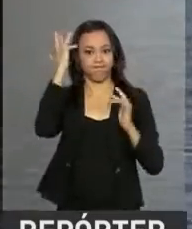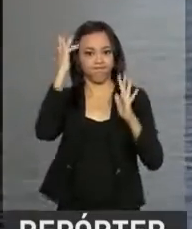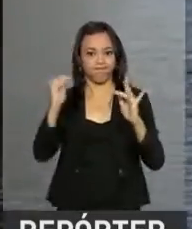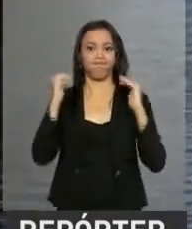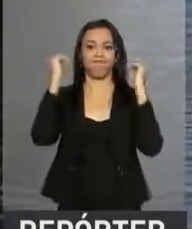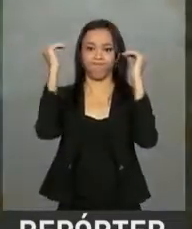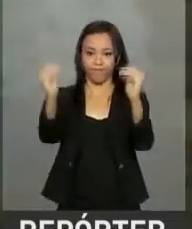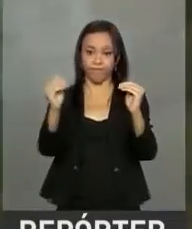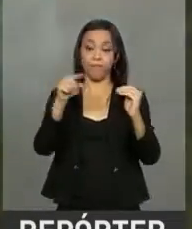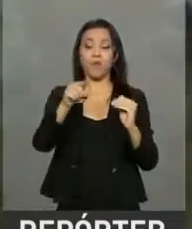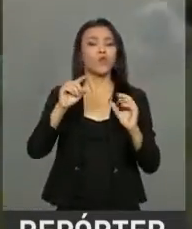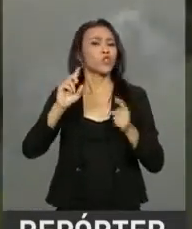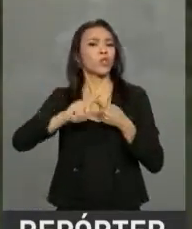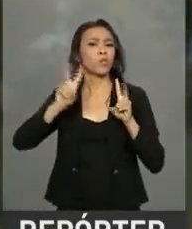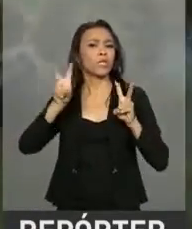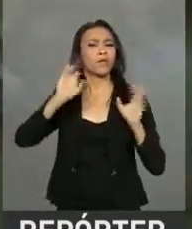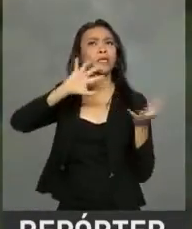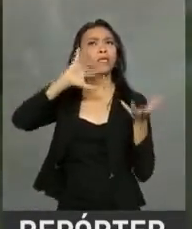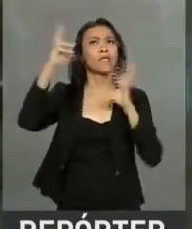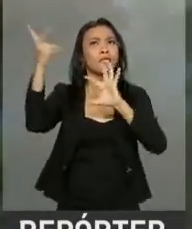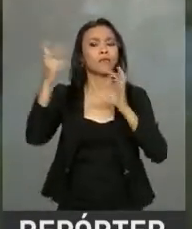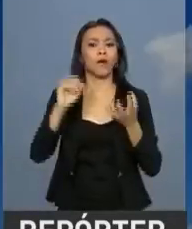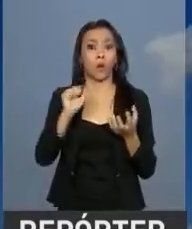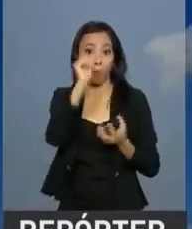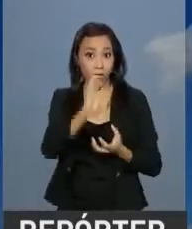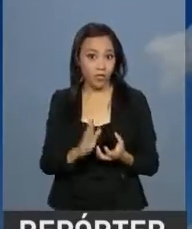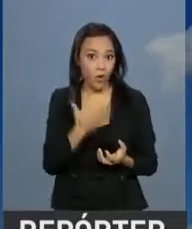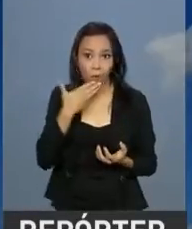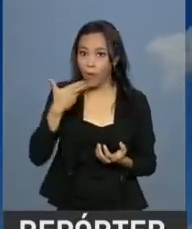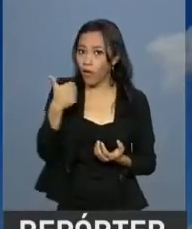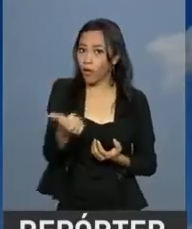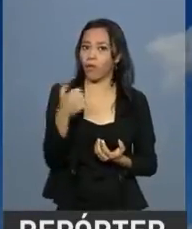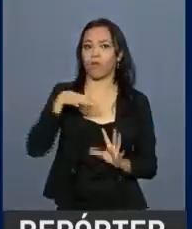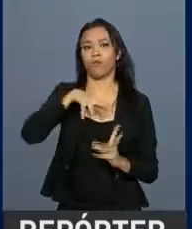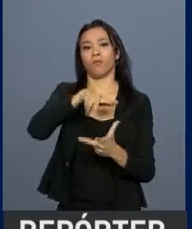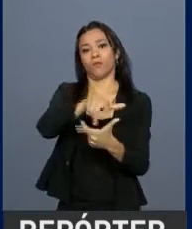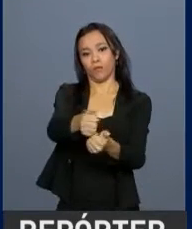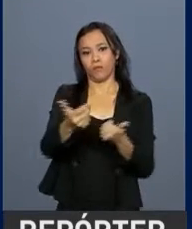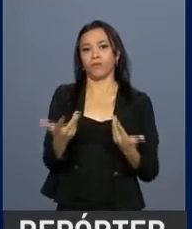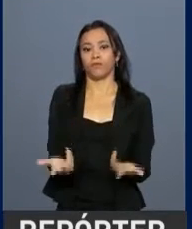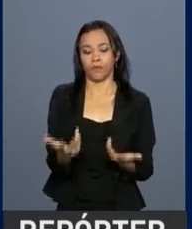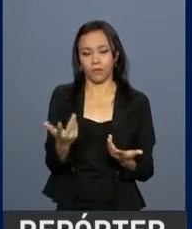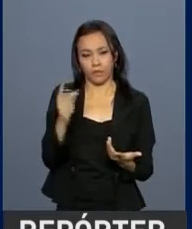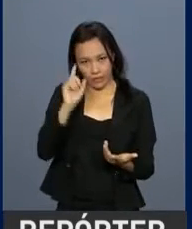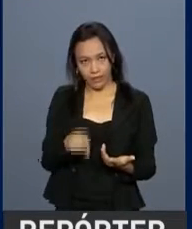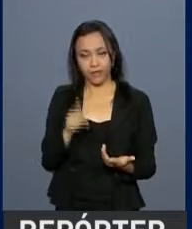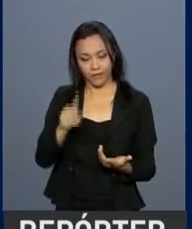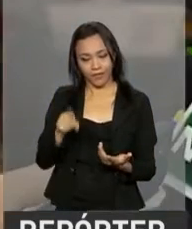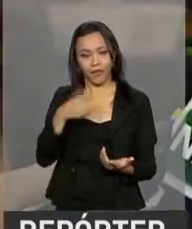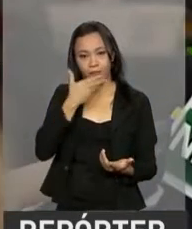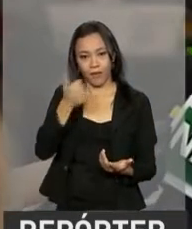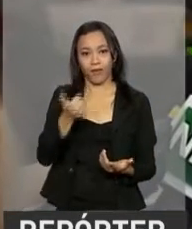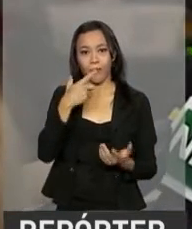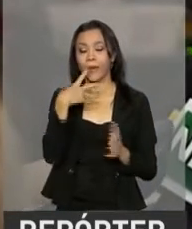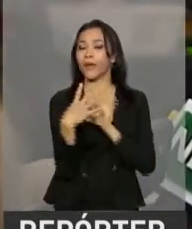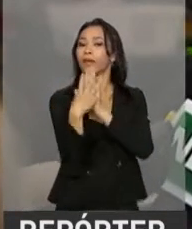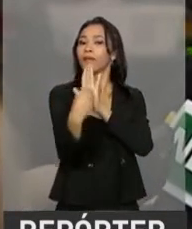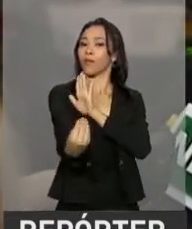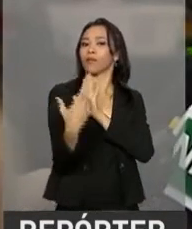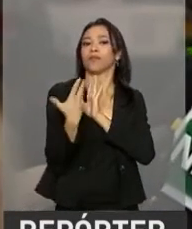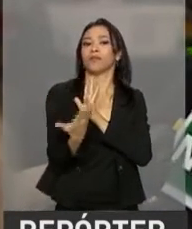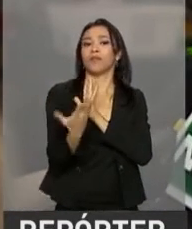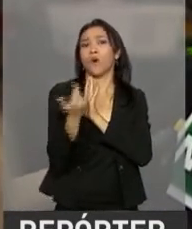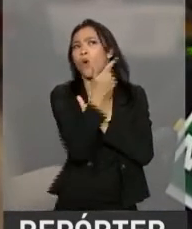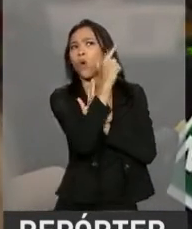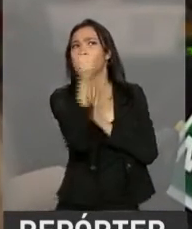ambiental, de clima, o Brasil talvez é o país em melhor situação no mundo, ou pelo menos entre os que estão em melhor situação. Entre os outros